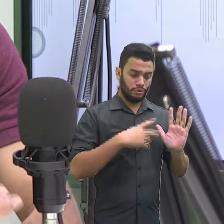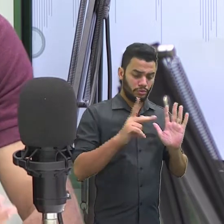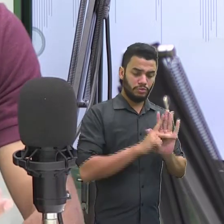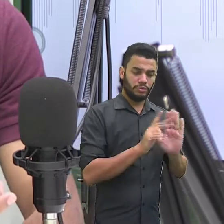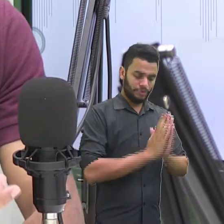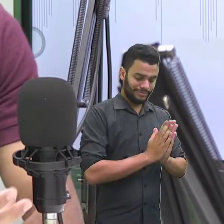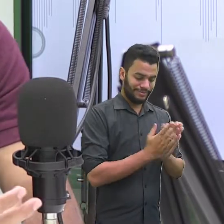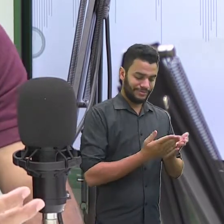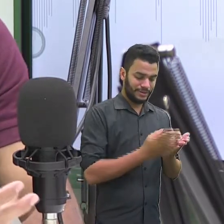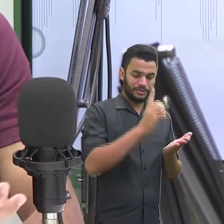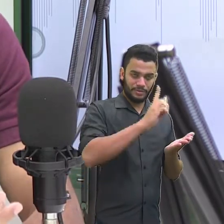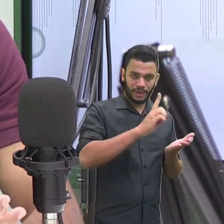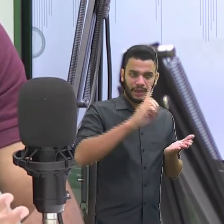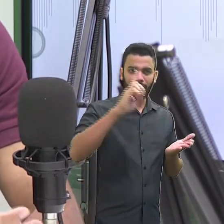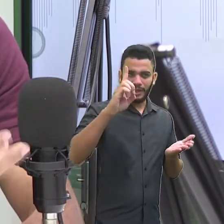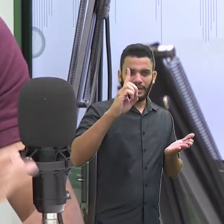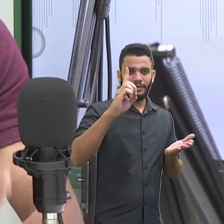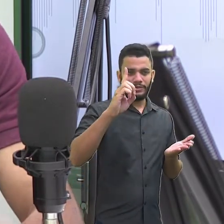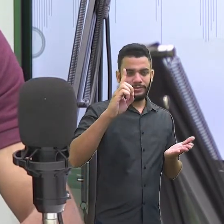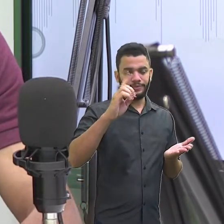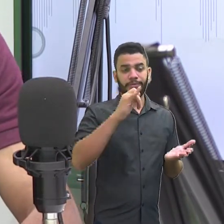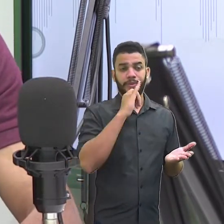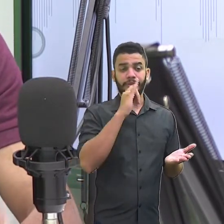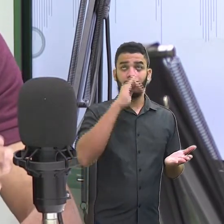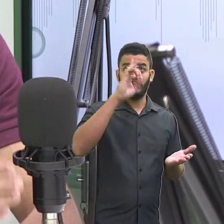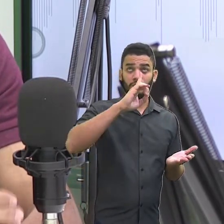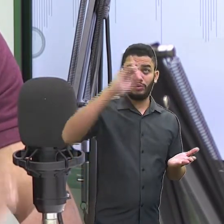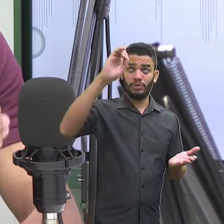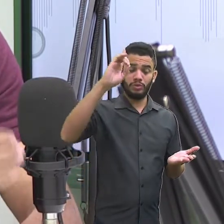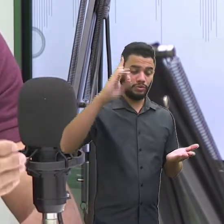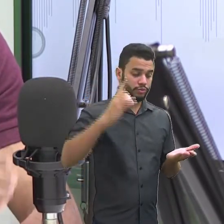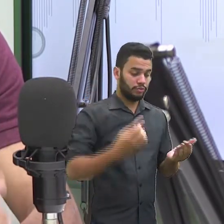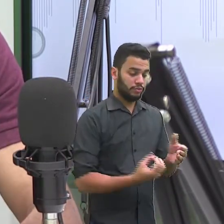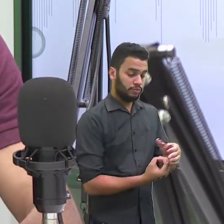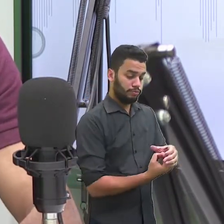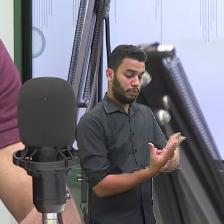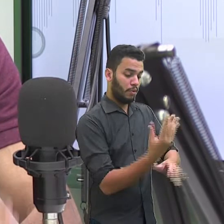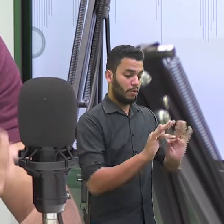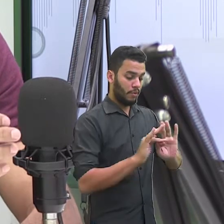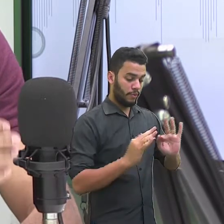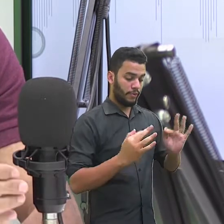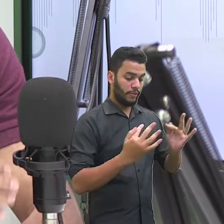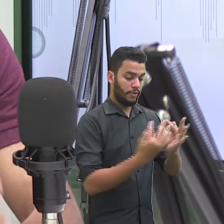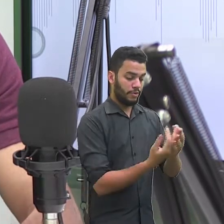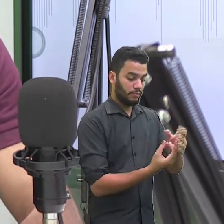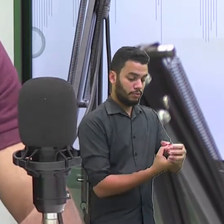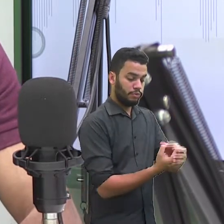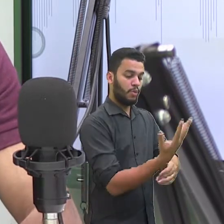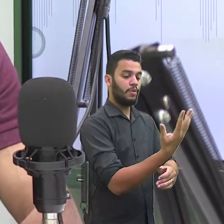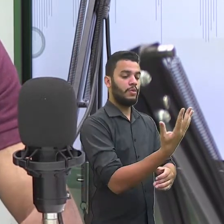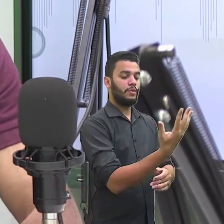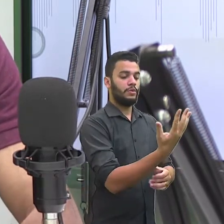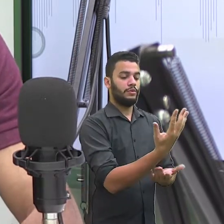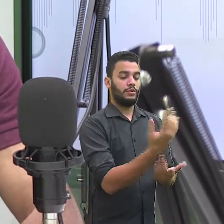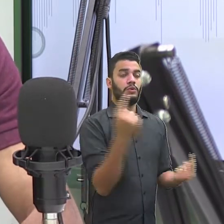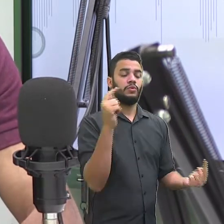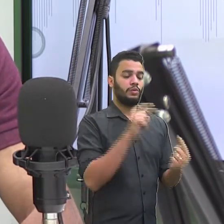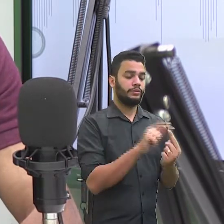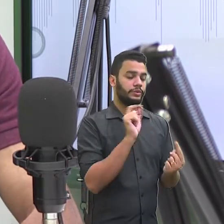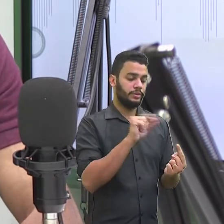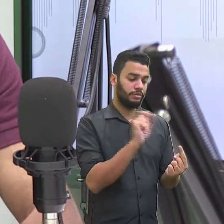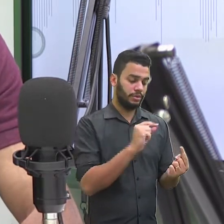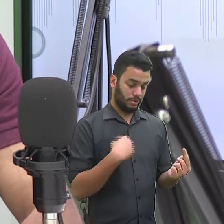Deus, ele é quem criou a família. Uma família é um projeto de Deus. Deus criou para que nós vivêssemos em